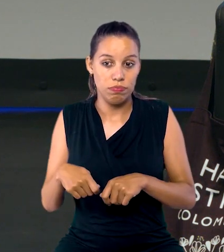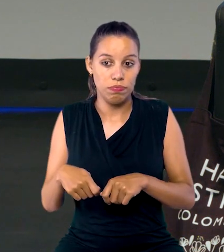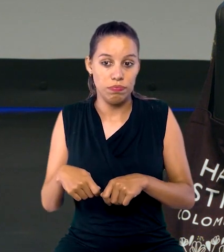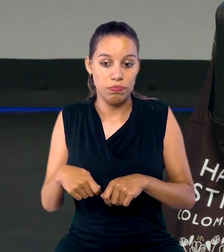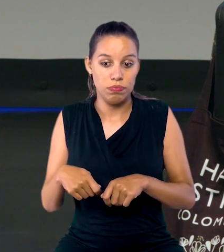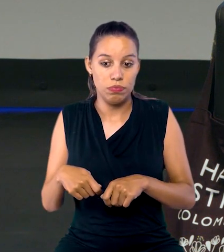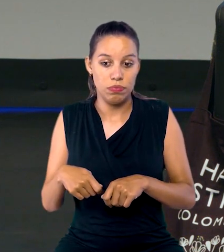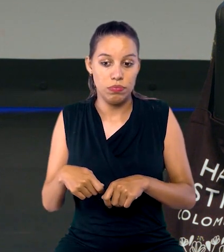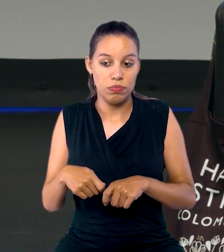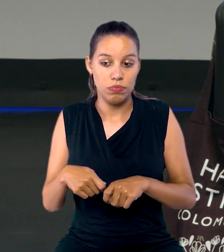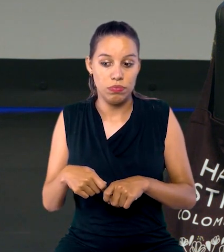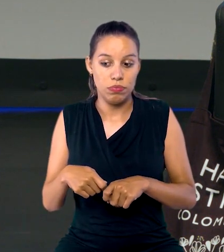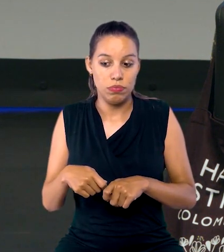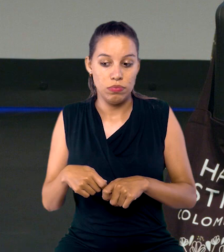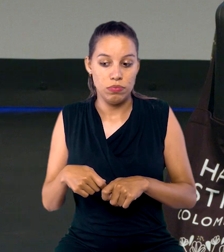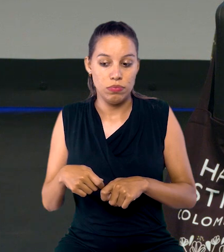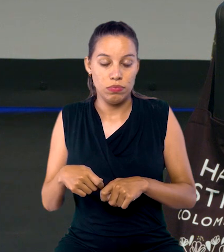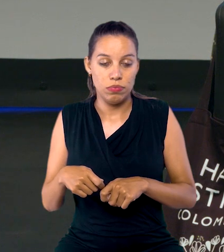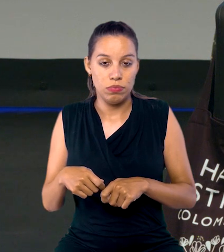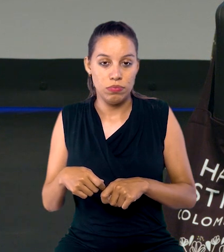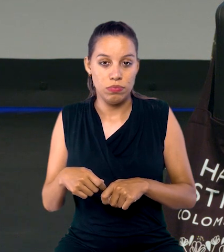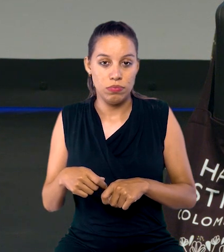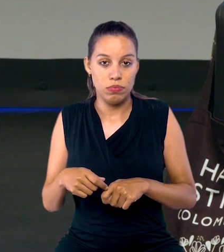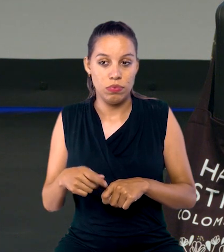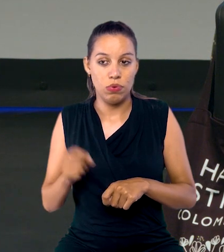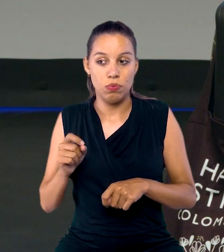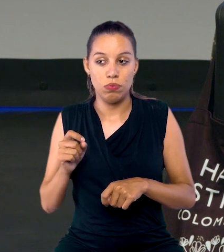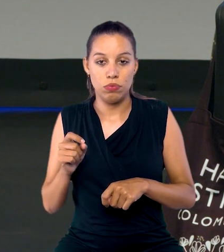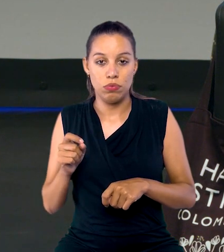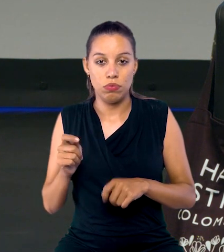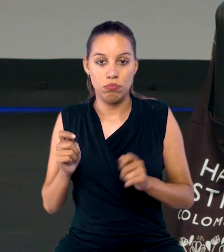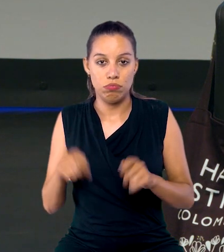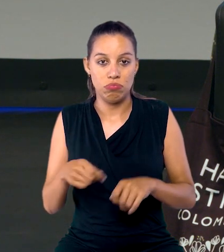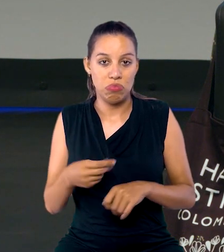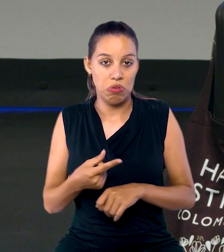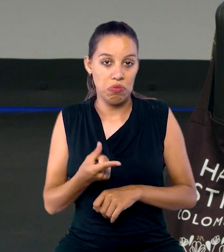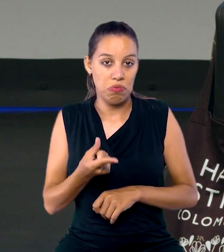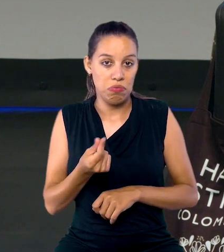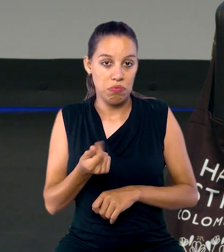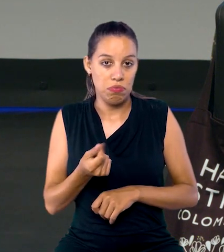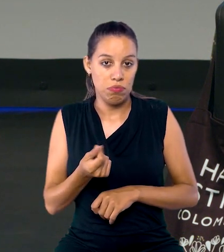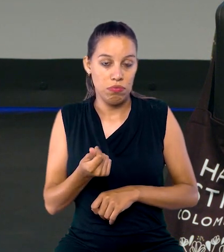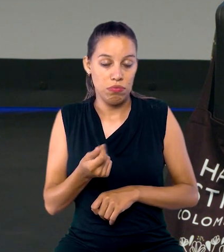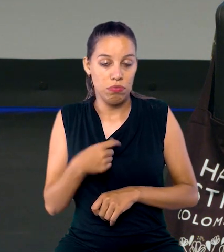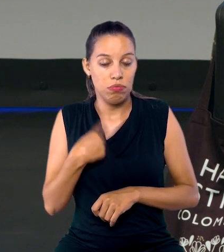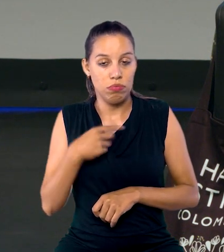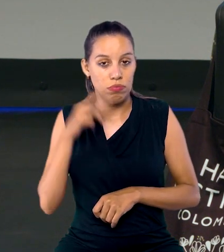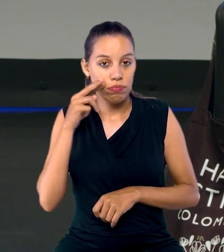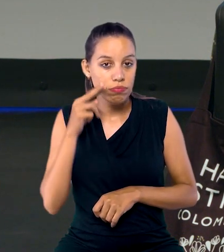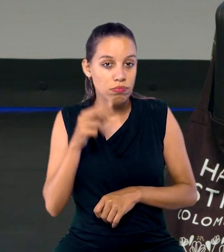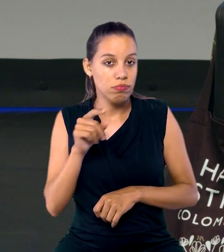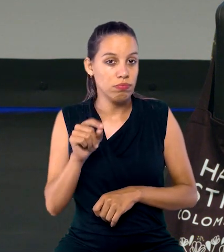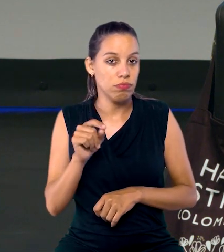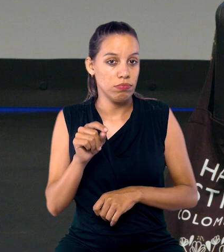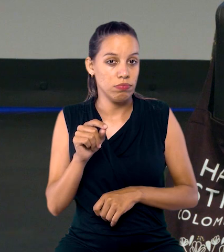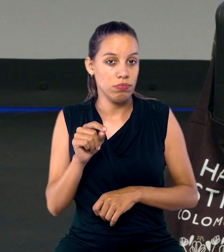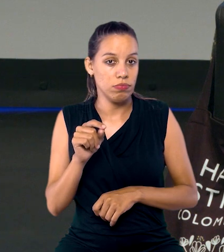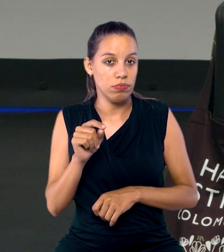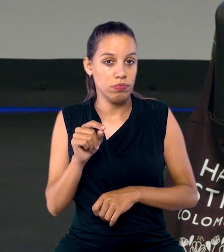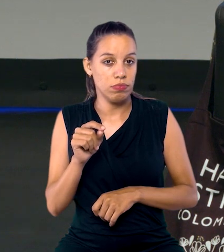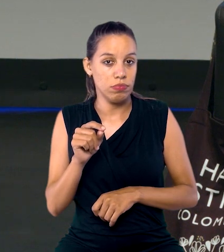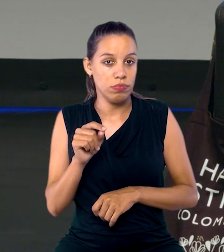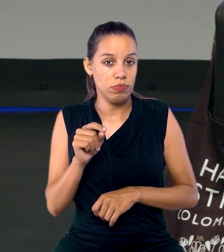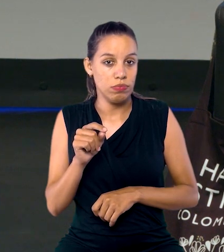possíveis para quem tem essas condições é, inclusive, financeira, né? Então, a gente vai ver